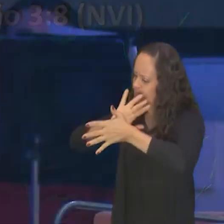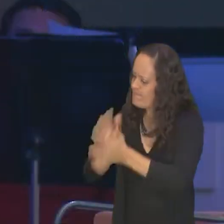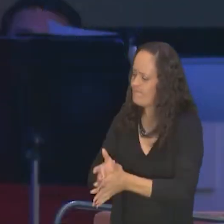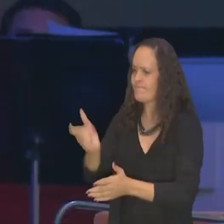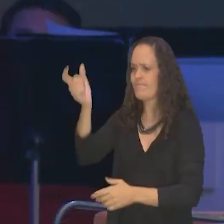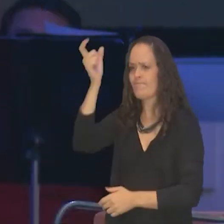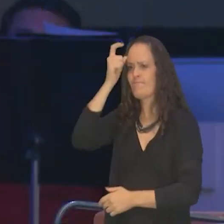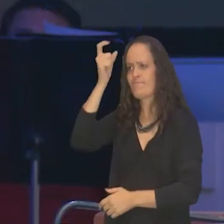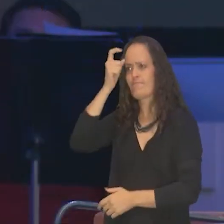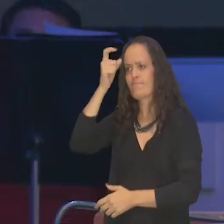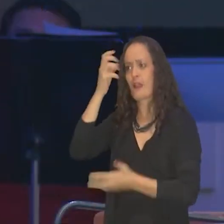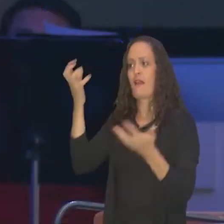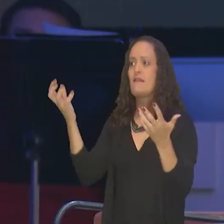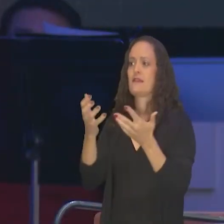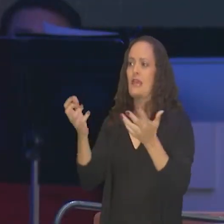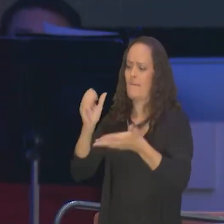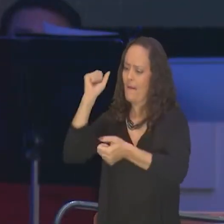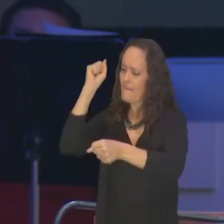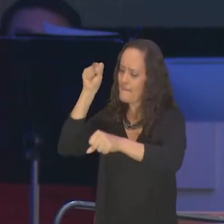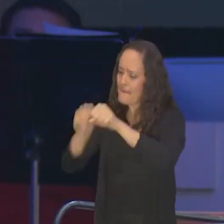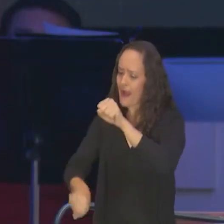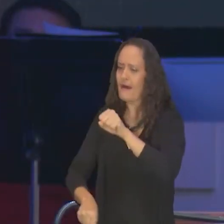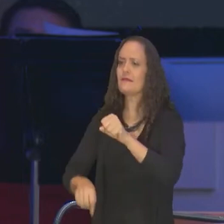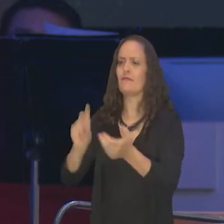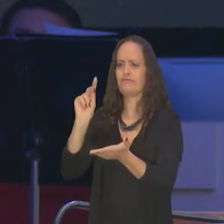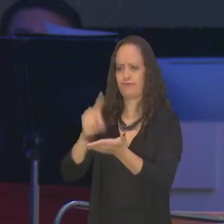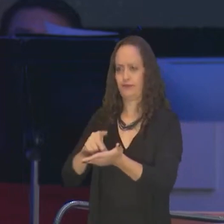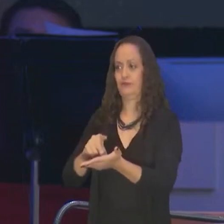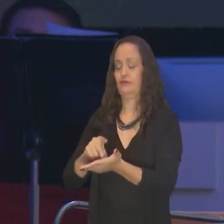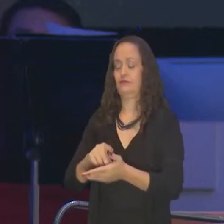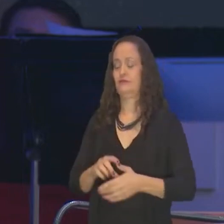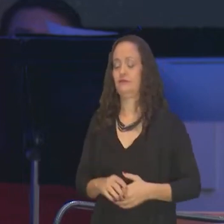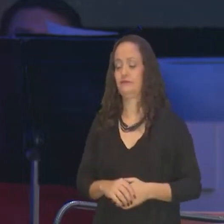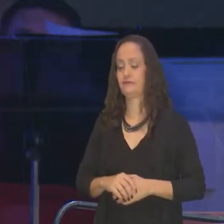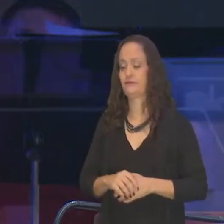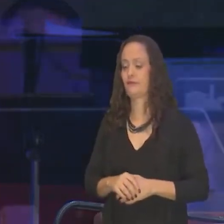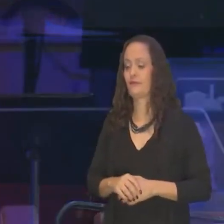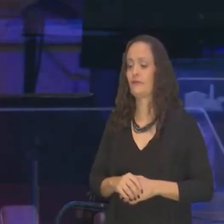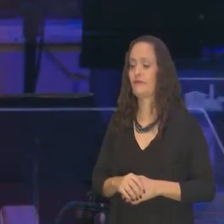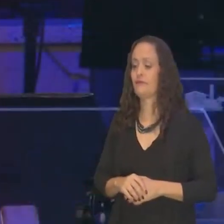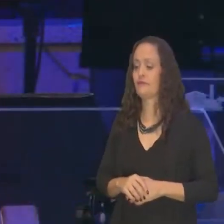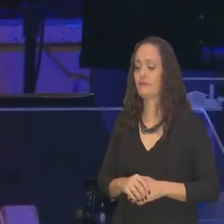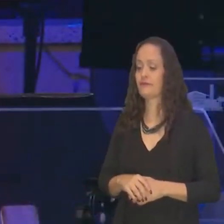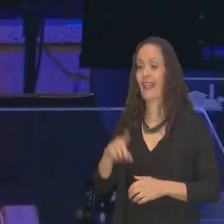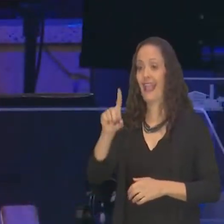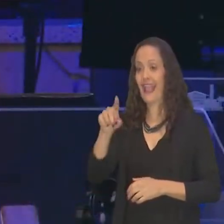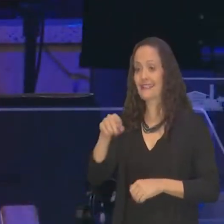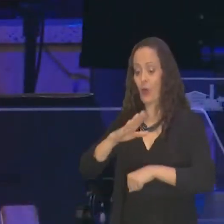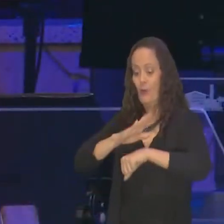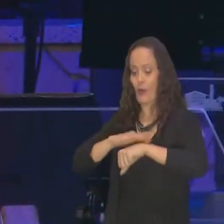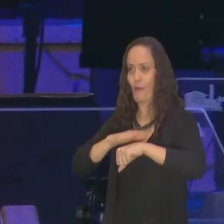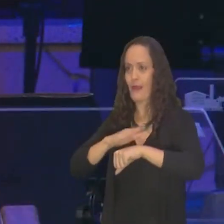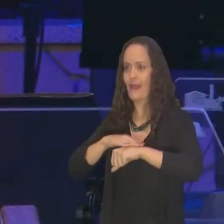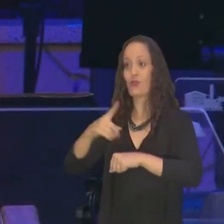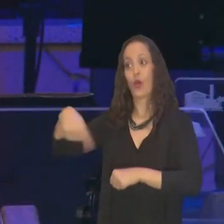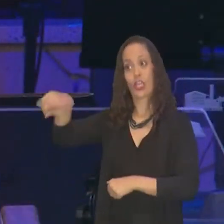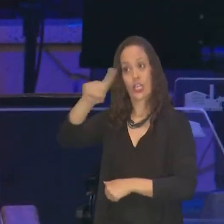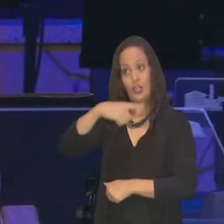serpente para destruí-la, para matá-la, para aniquilá-la. Este é o conflito que nós